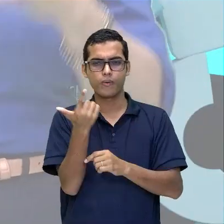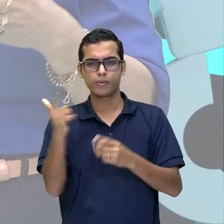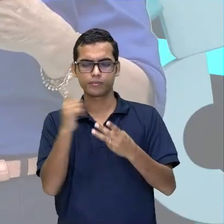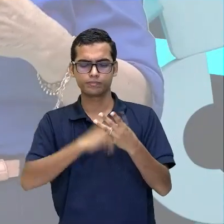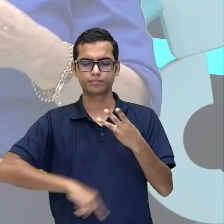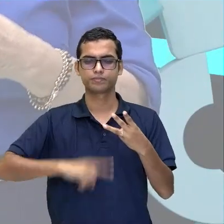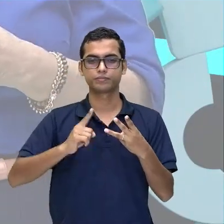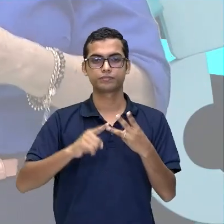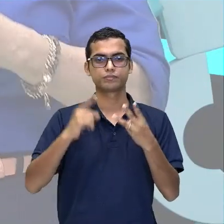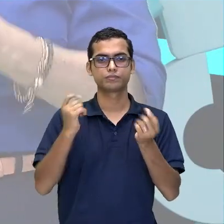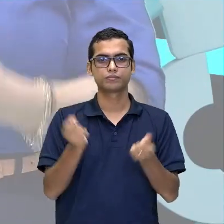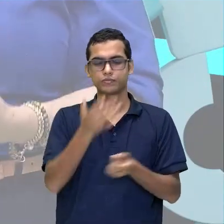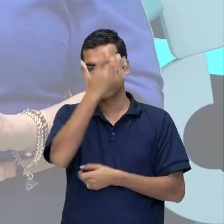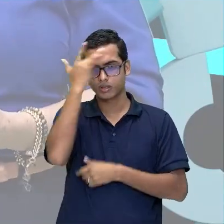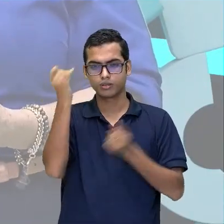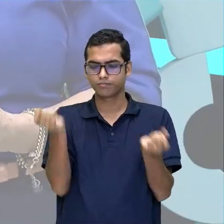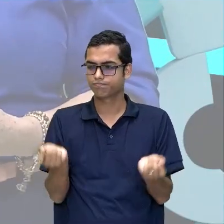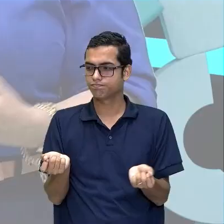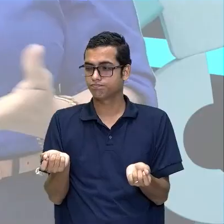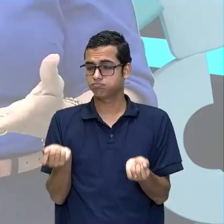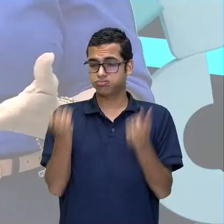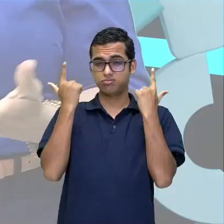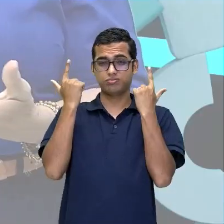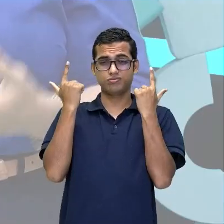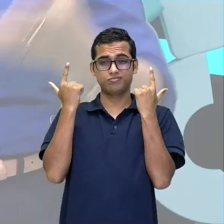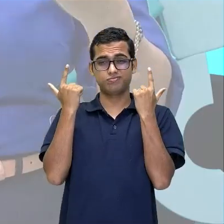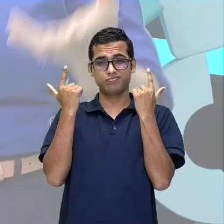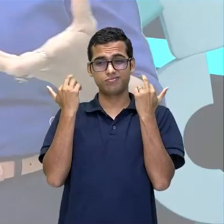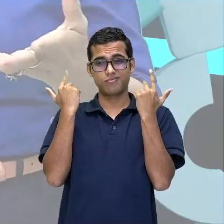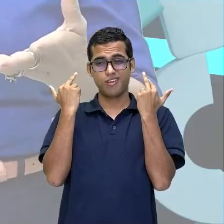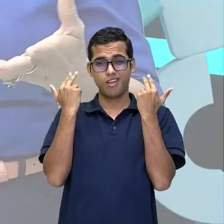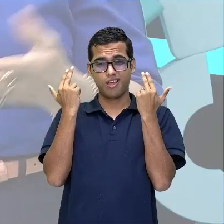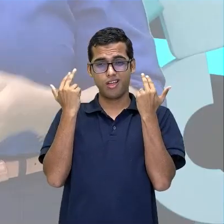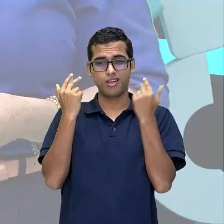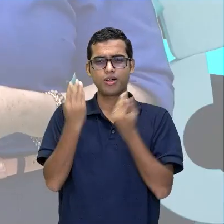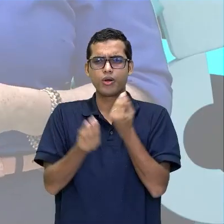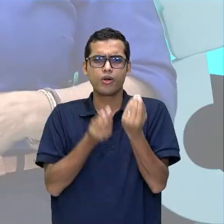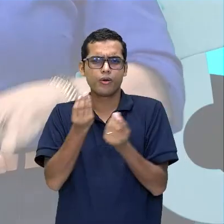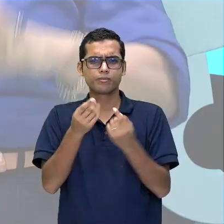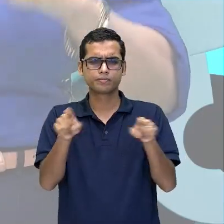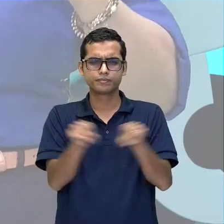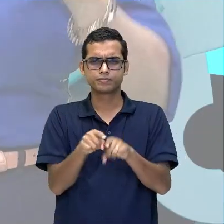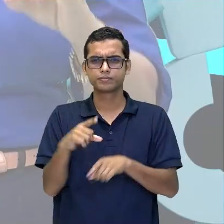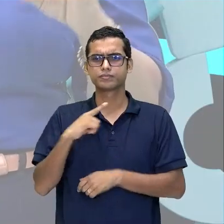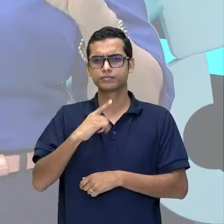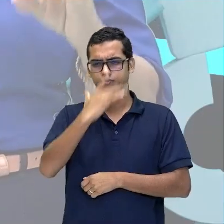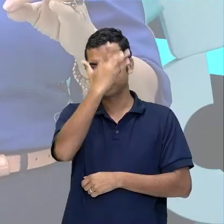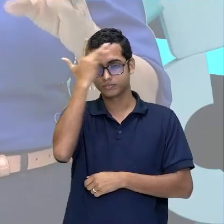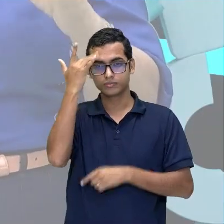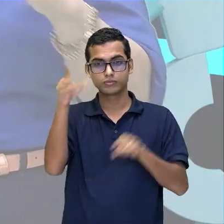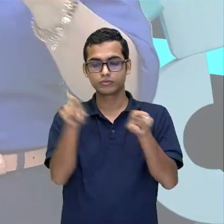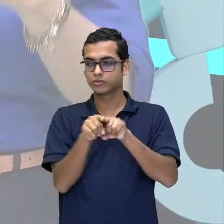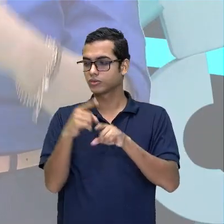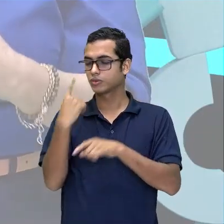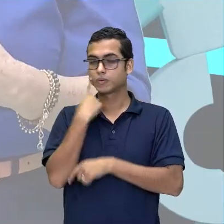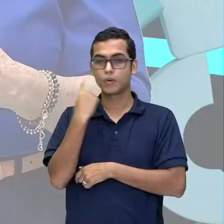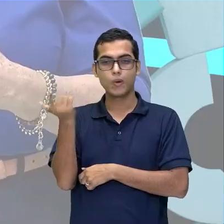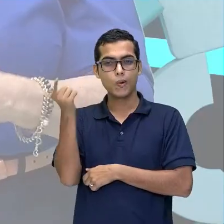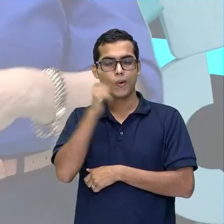um outro desafio sumamente importante da hipermídia, que é a distração. Ou seja, com tantas opções